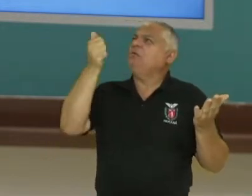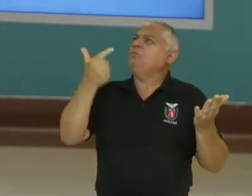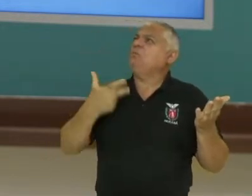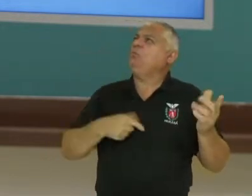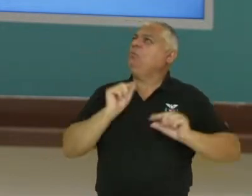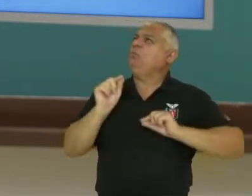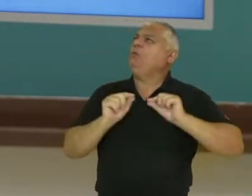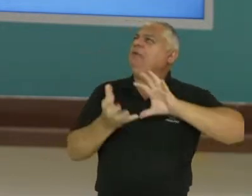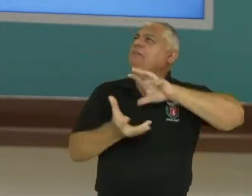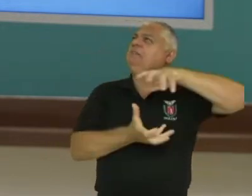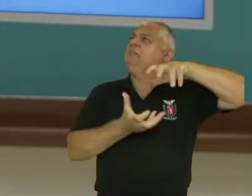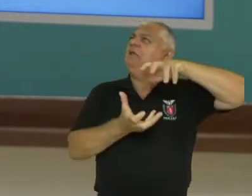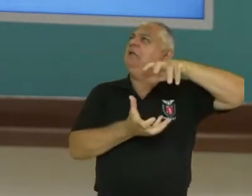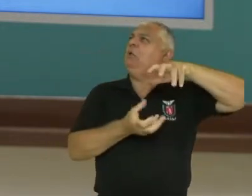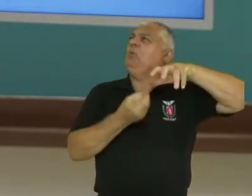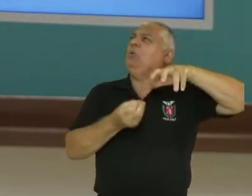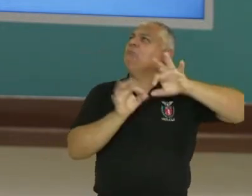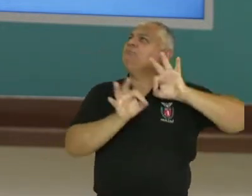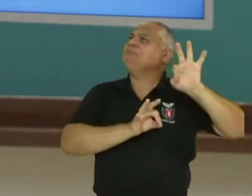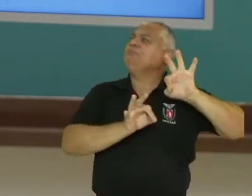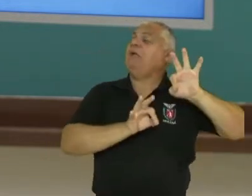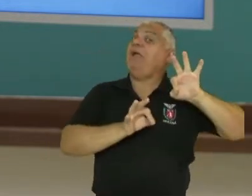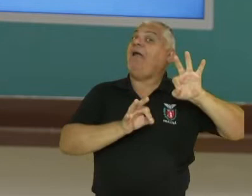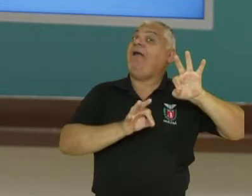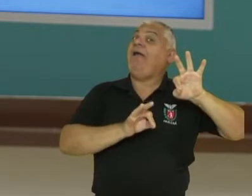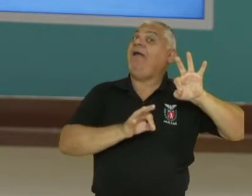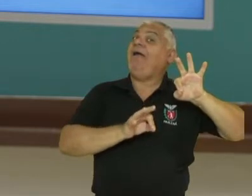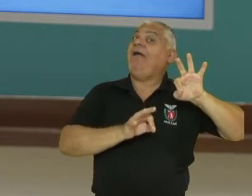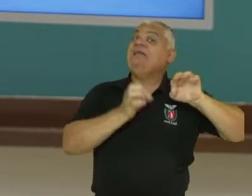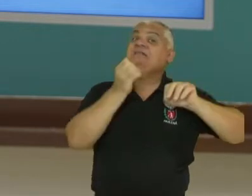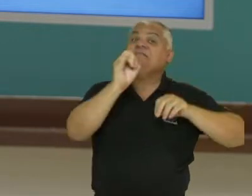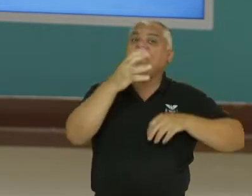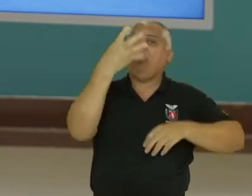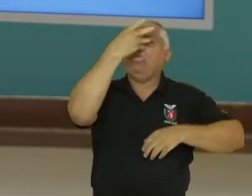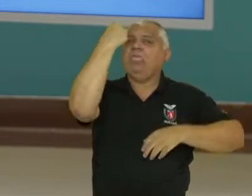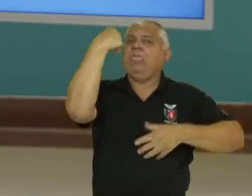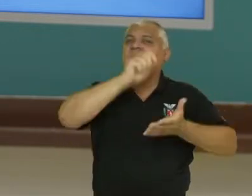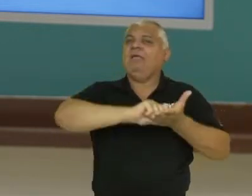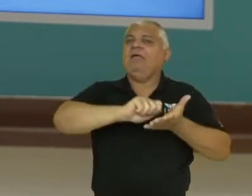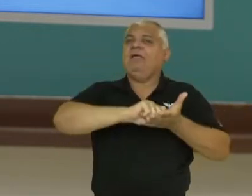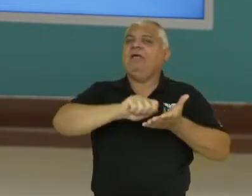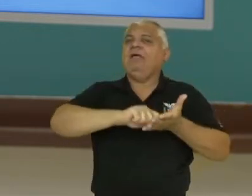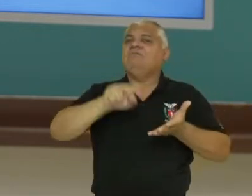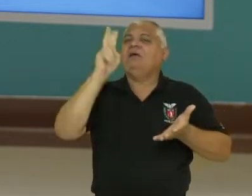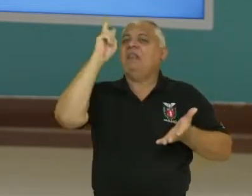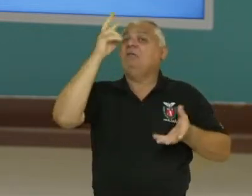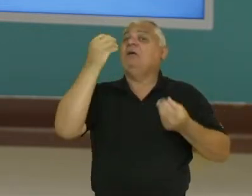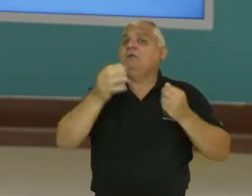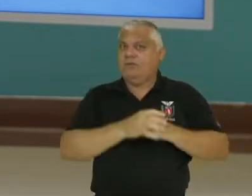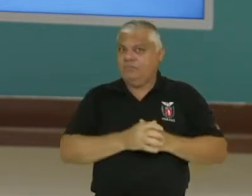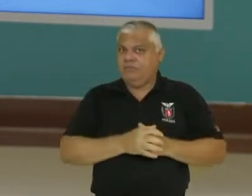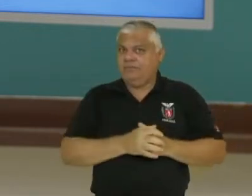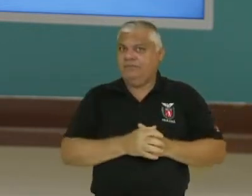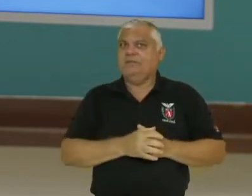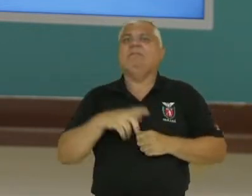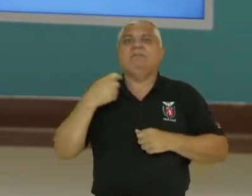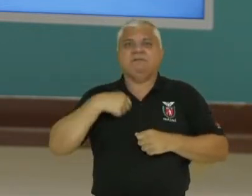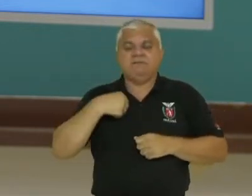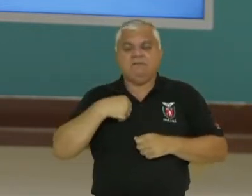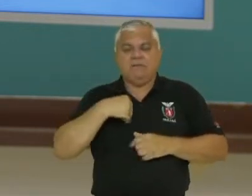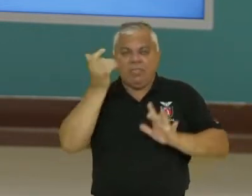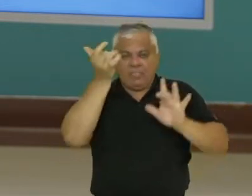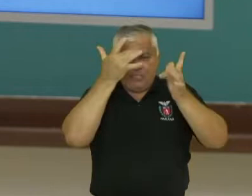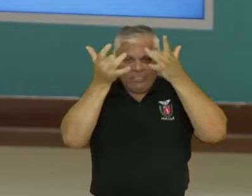a Terra? Como ela foi formada? Se você não tiver anotado, como que você vai lembrar? Tem tanta coisa para a gente guardar na cabeça,